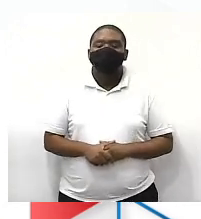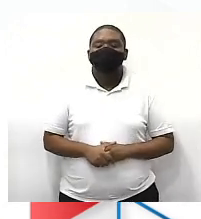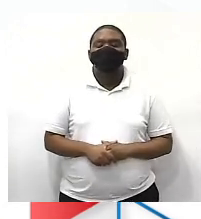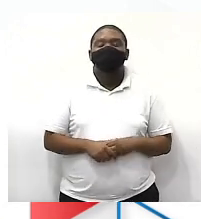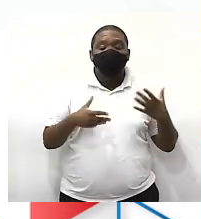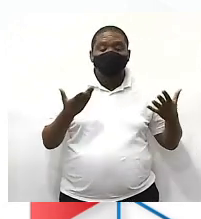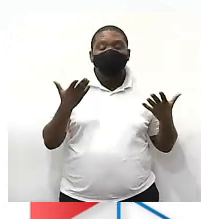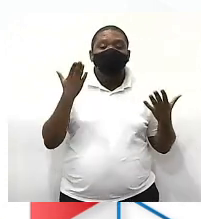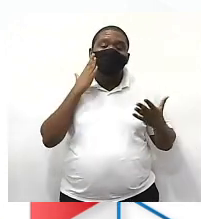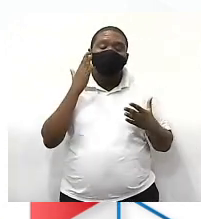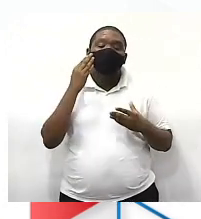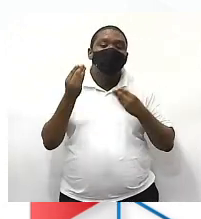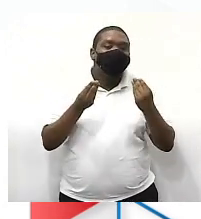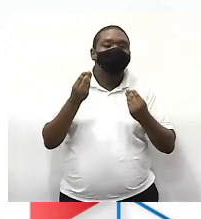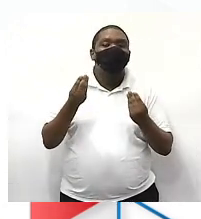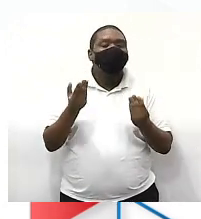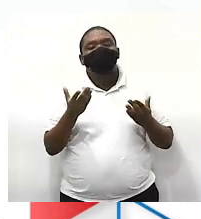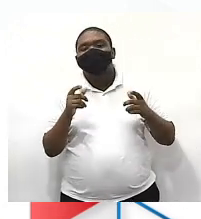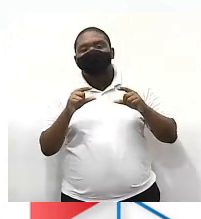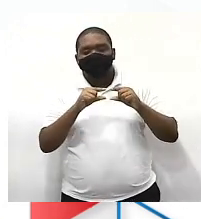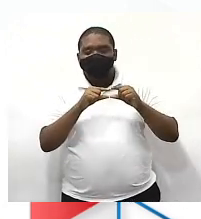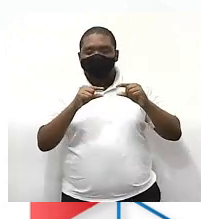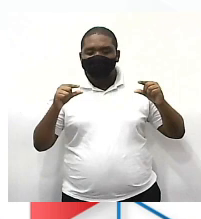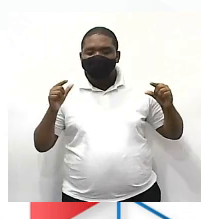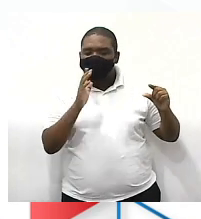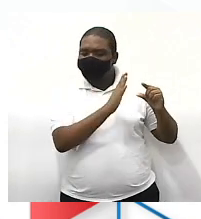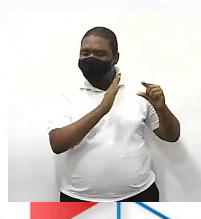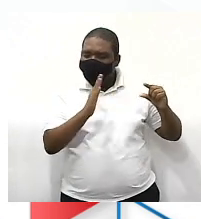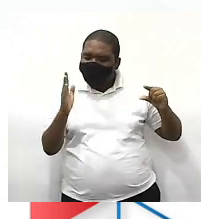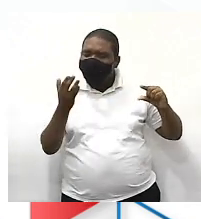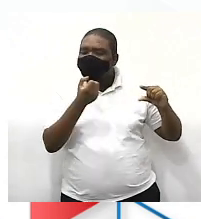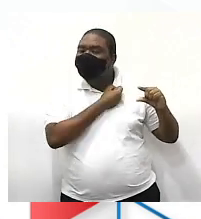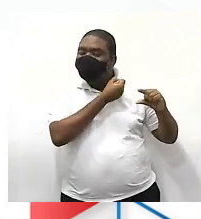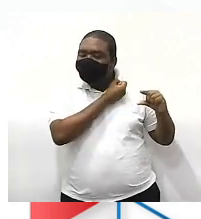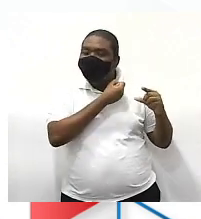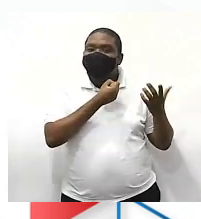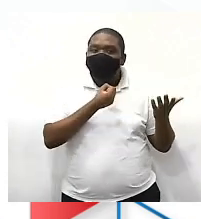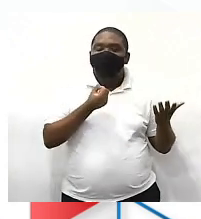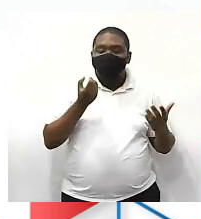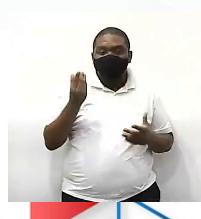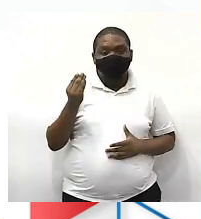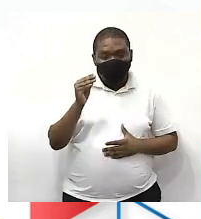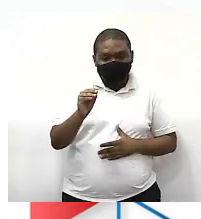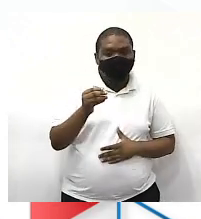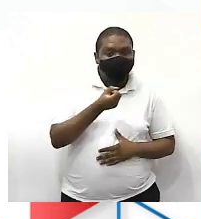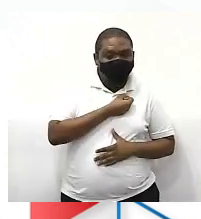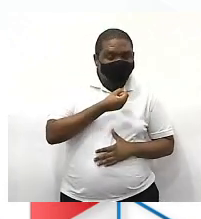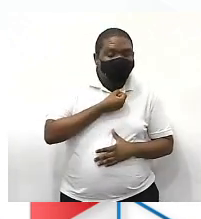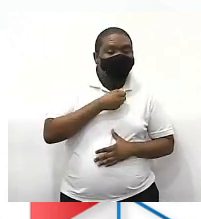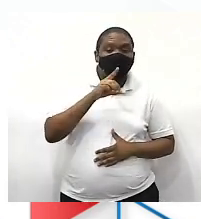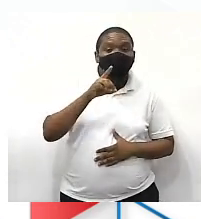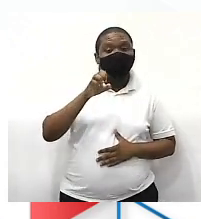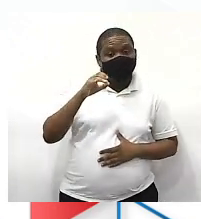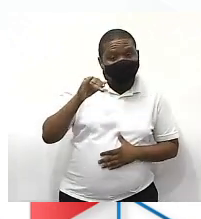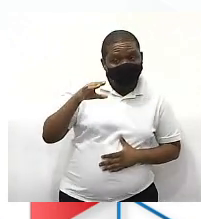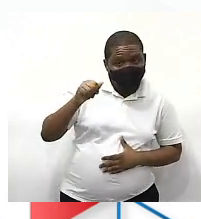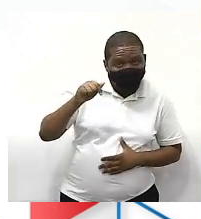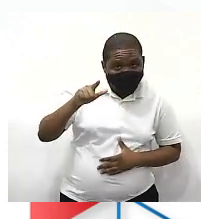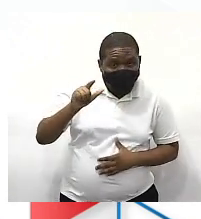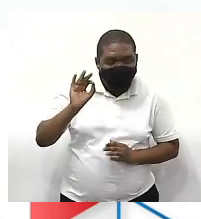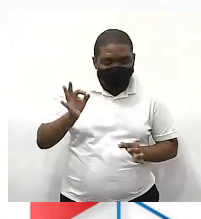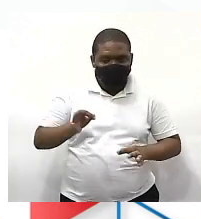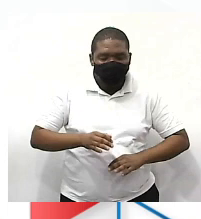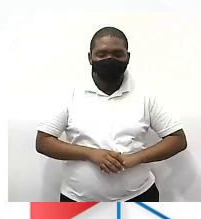entender um pouquinho de reta numérica e aí fazer a inserção do número decimal nessa reta numérica, tá